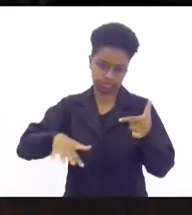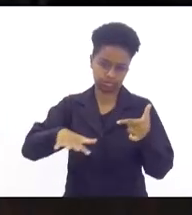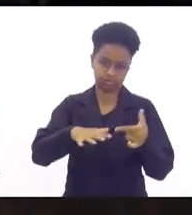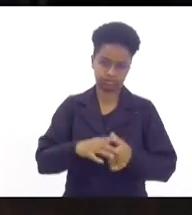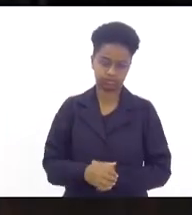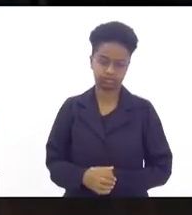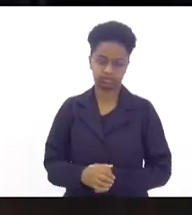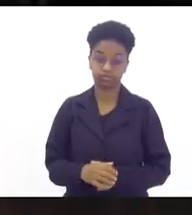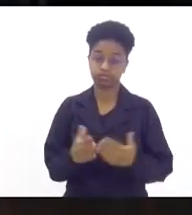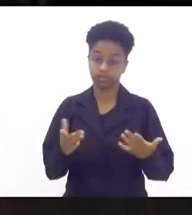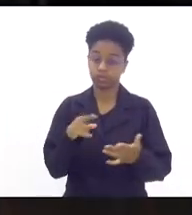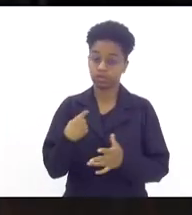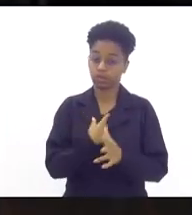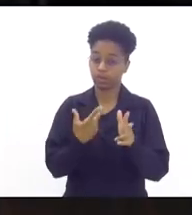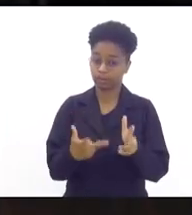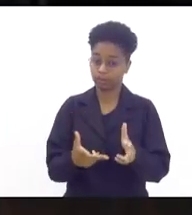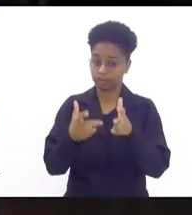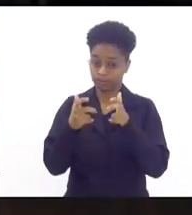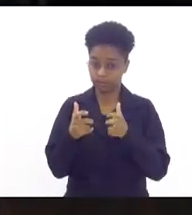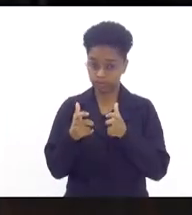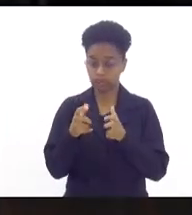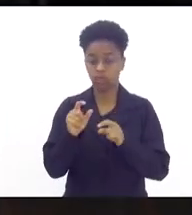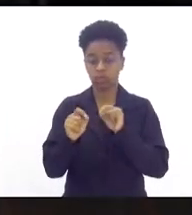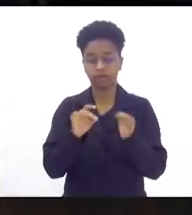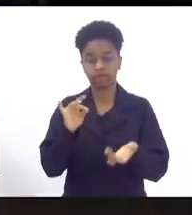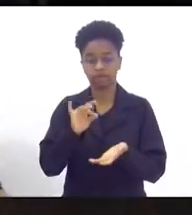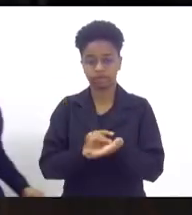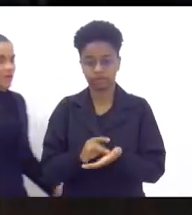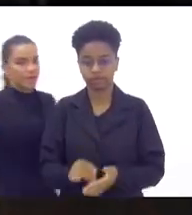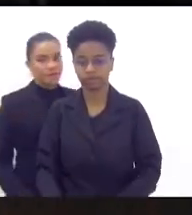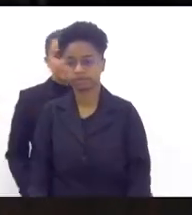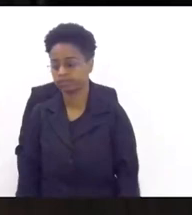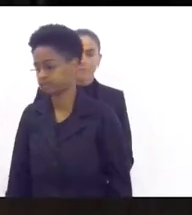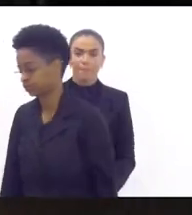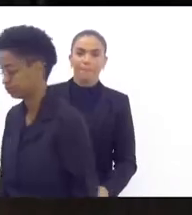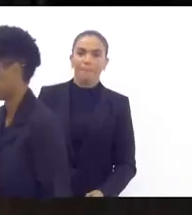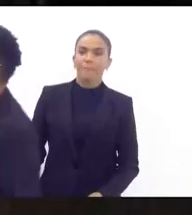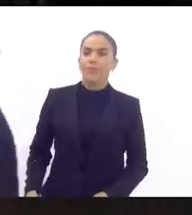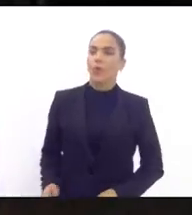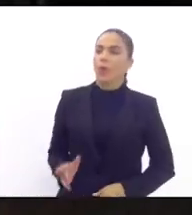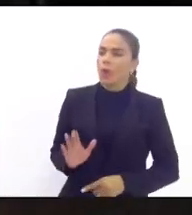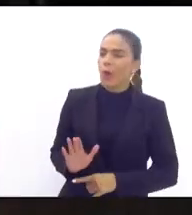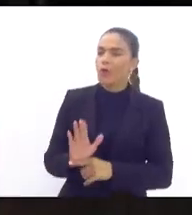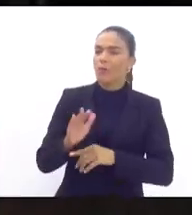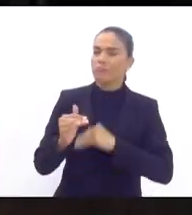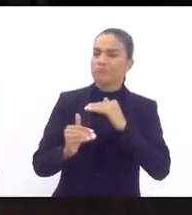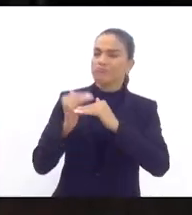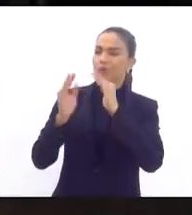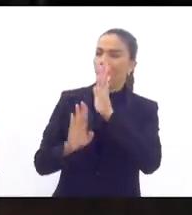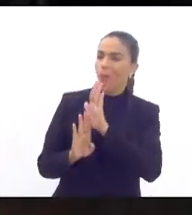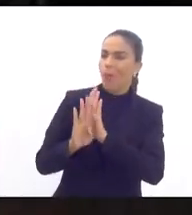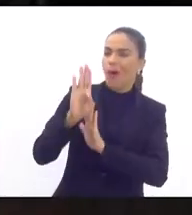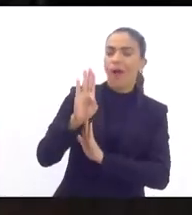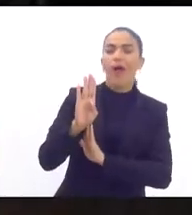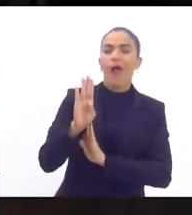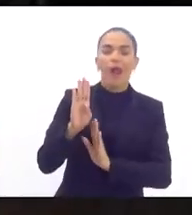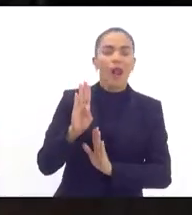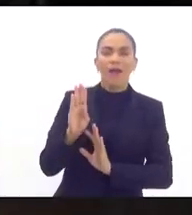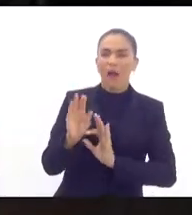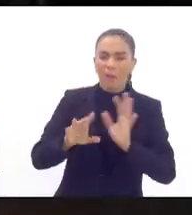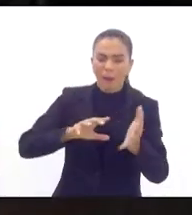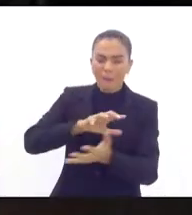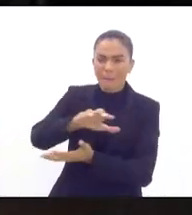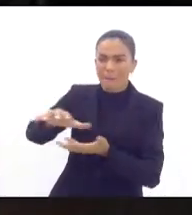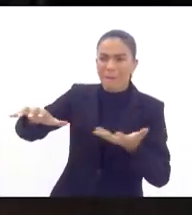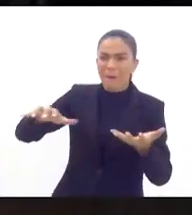nós observamos que o que o que contribuía para esses altos índios ela também o nível de desordem Urbana